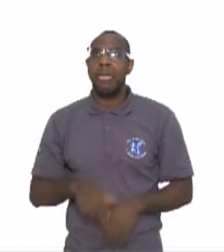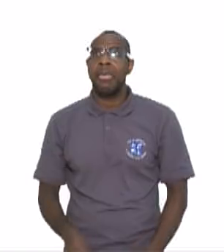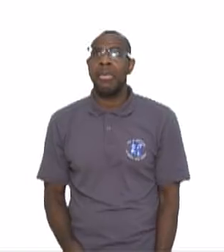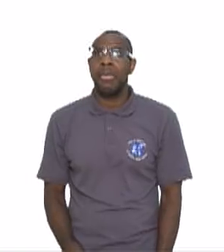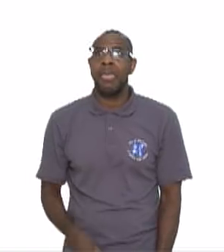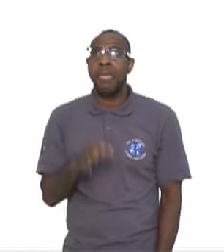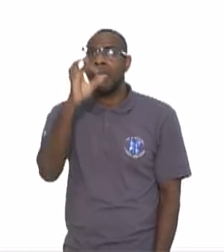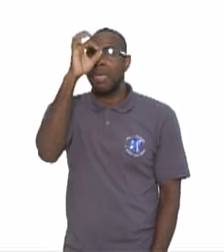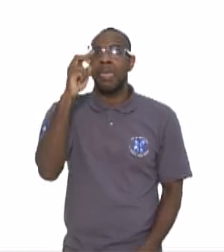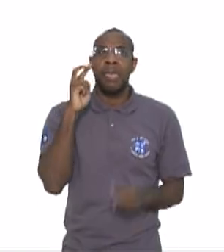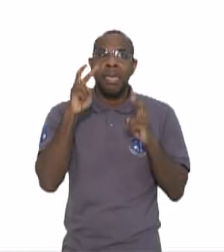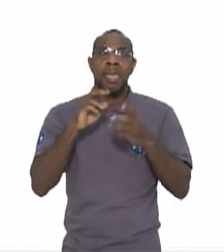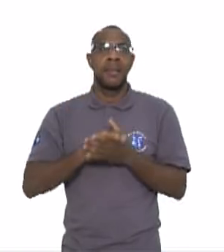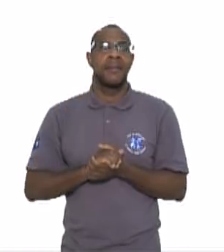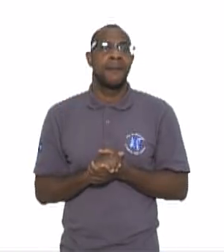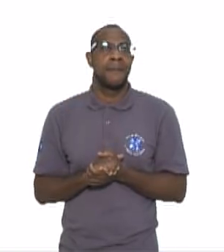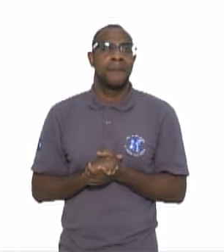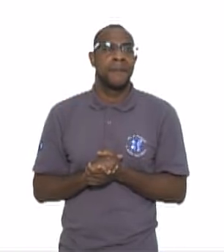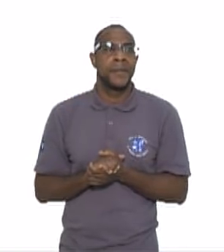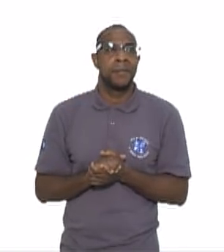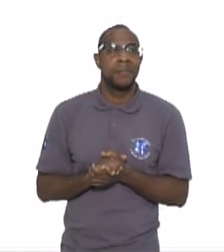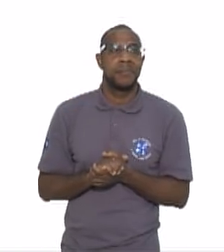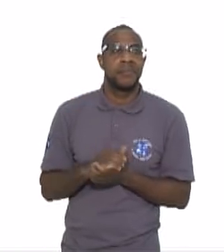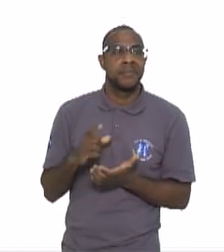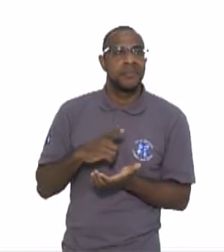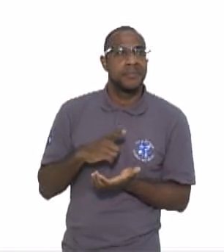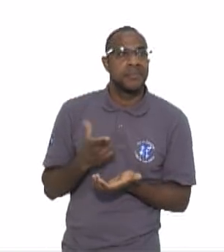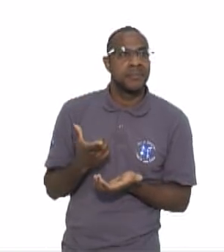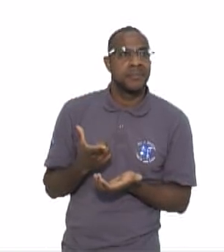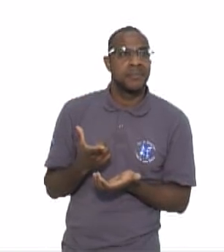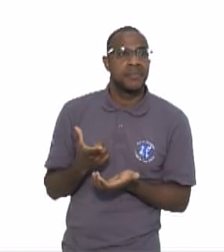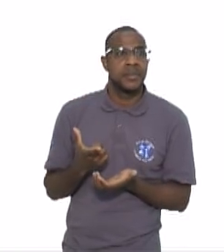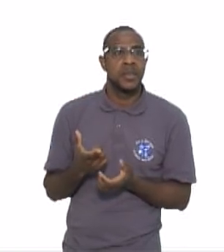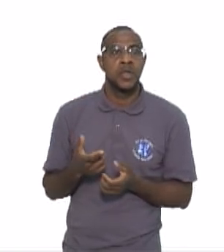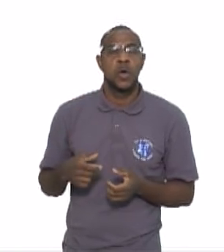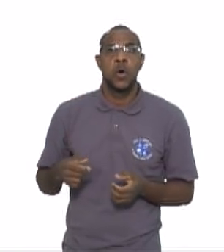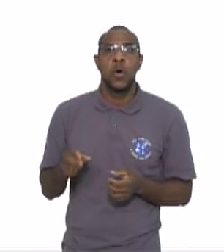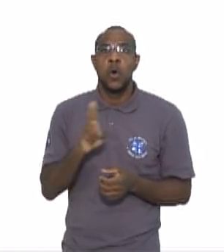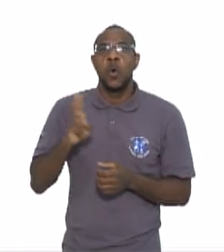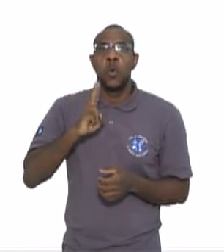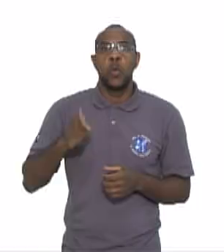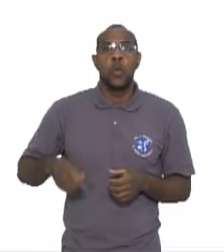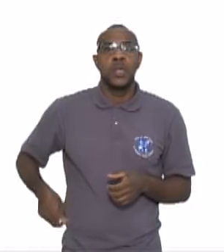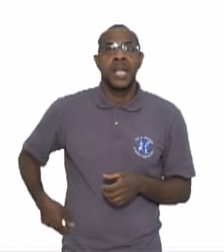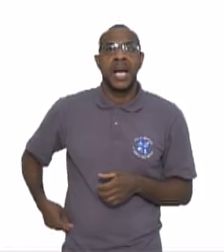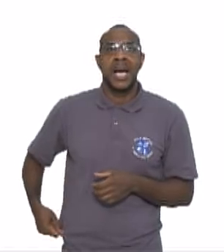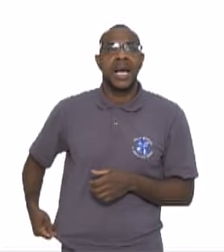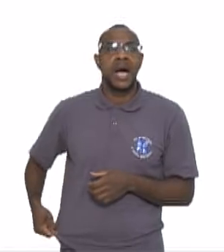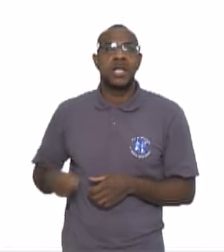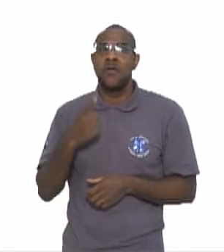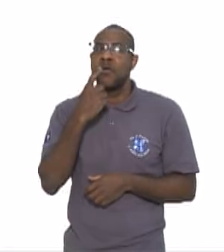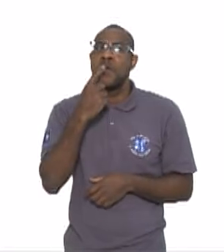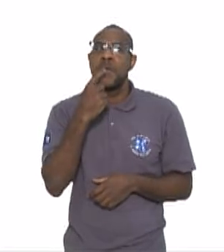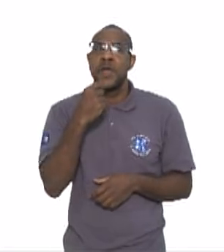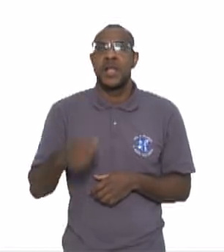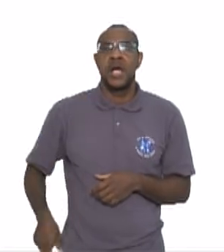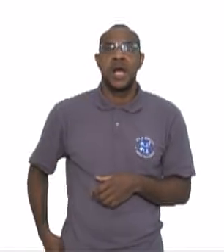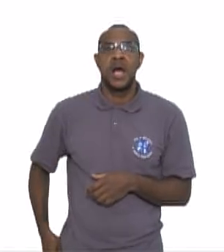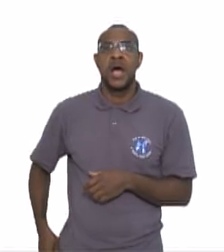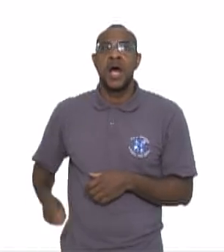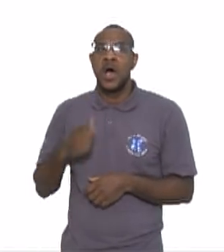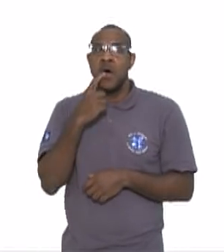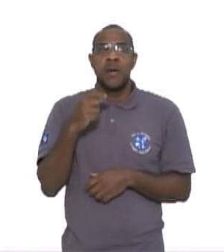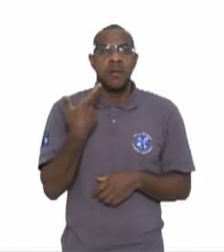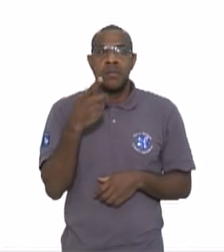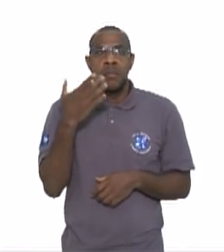jeito tá escorrendo uma baba. E ele usa um calção vermelho. A gente não vê os